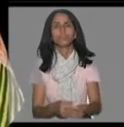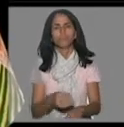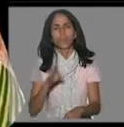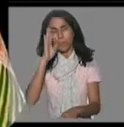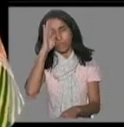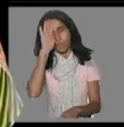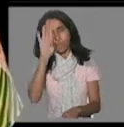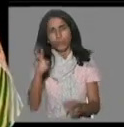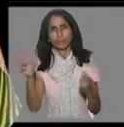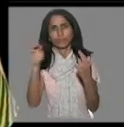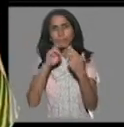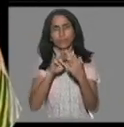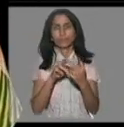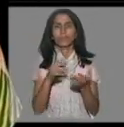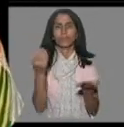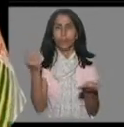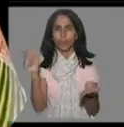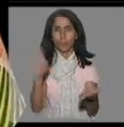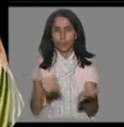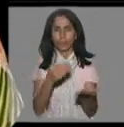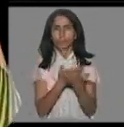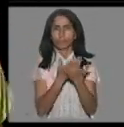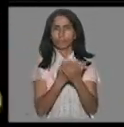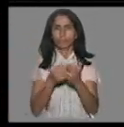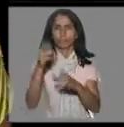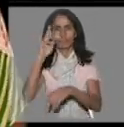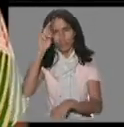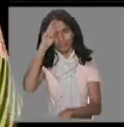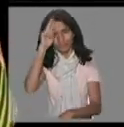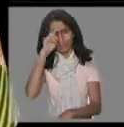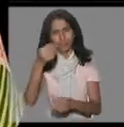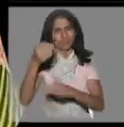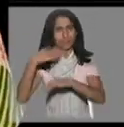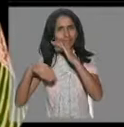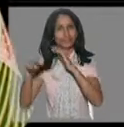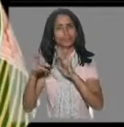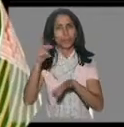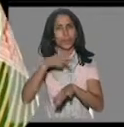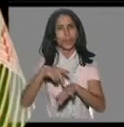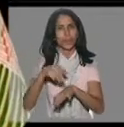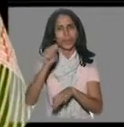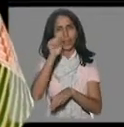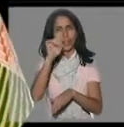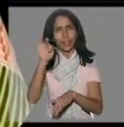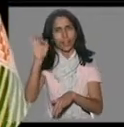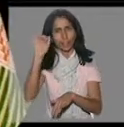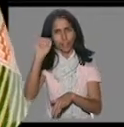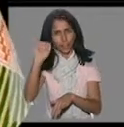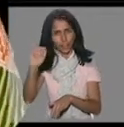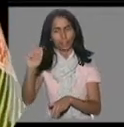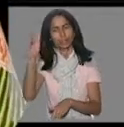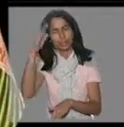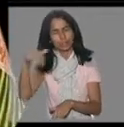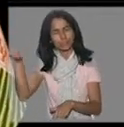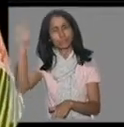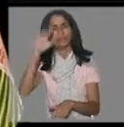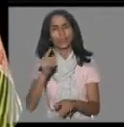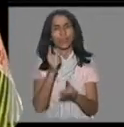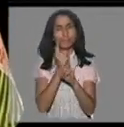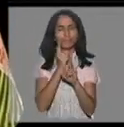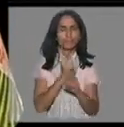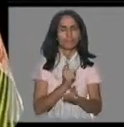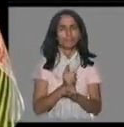principal referência realmente é o estudo da história africana, para começar. E aí depois eu comecei a